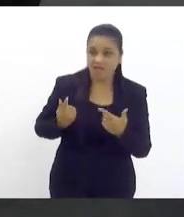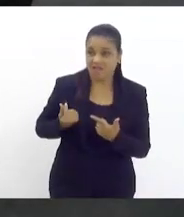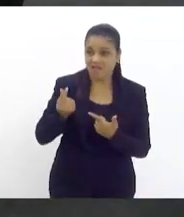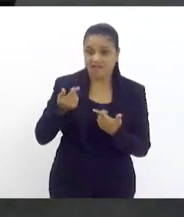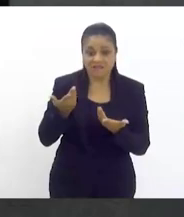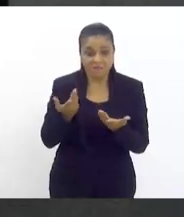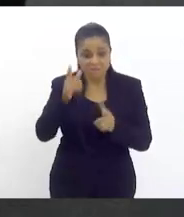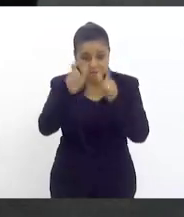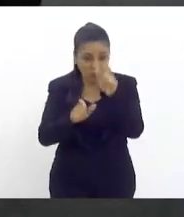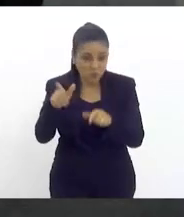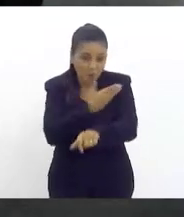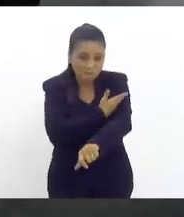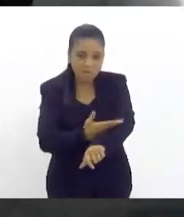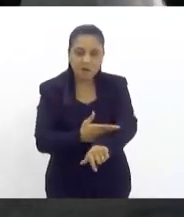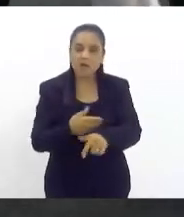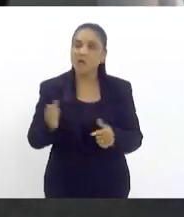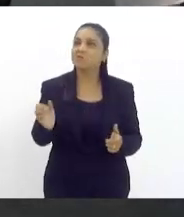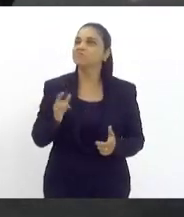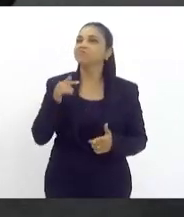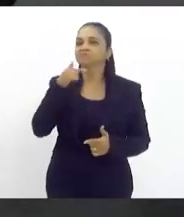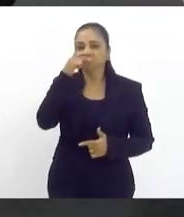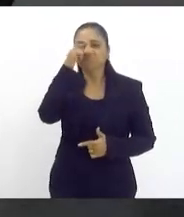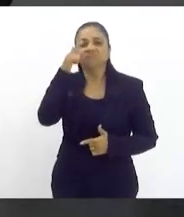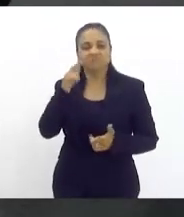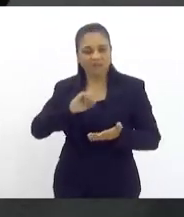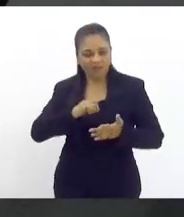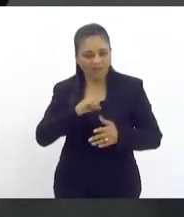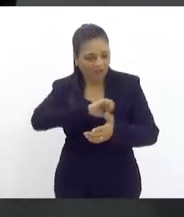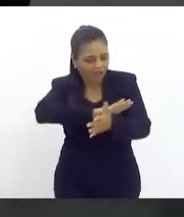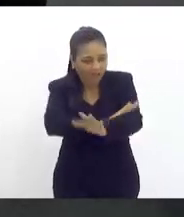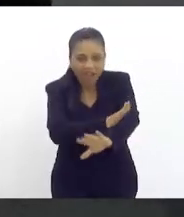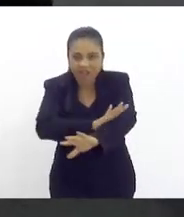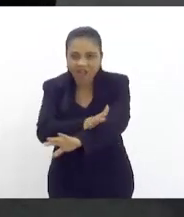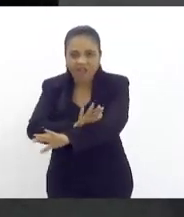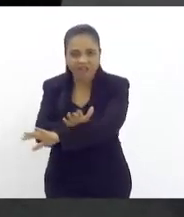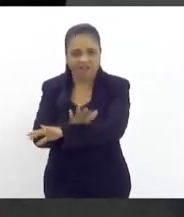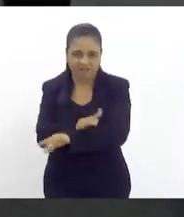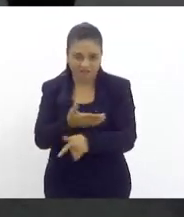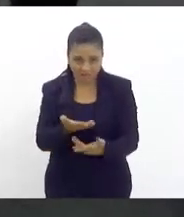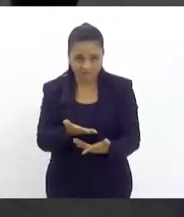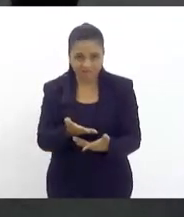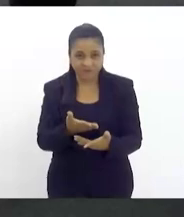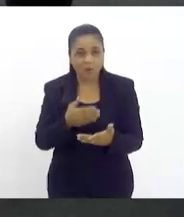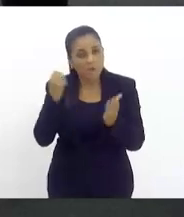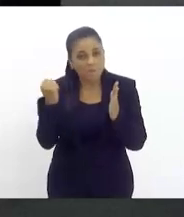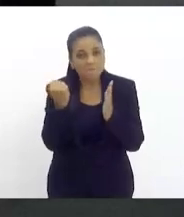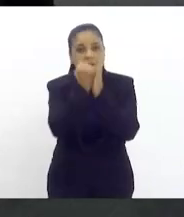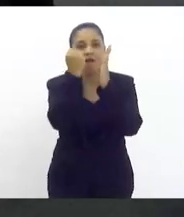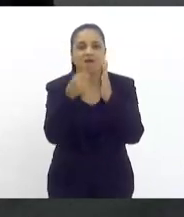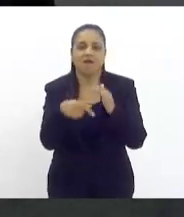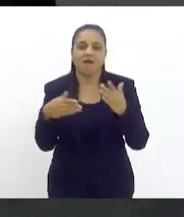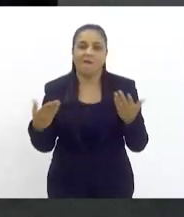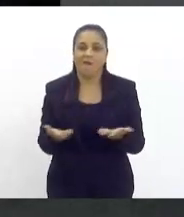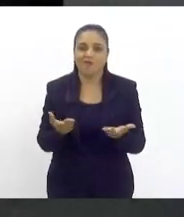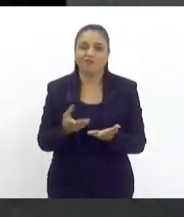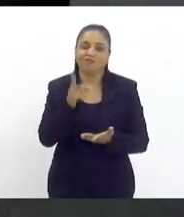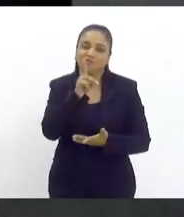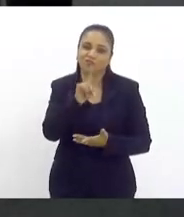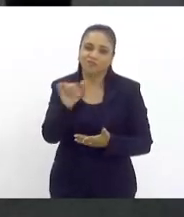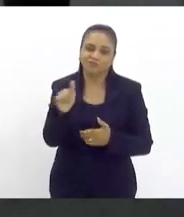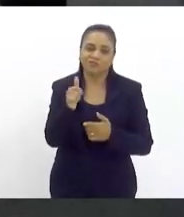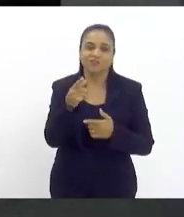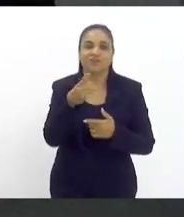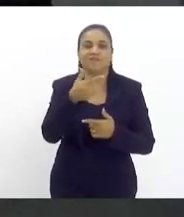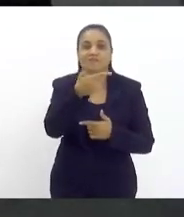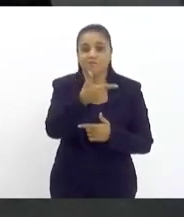ainda ostentam o seu racismo. Então, nesse sentido, é fundamental marcar. Hoje, Dia Estadual